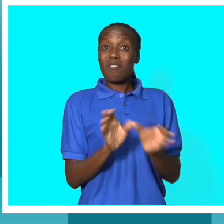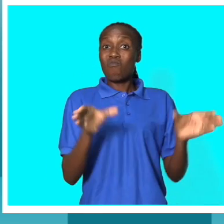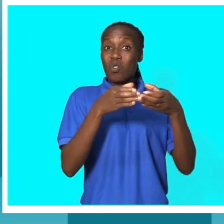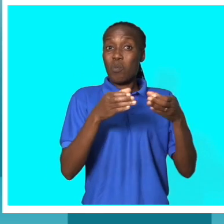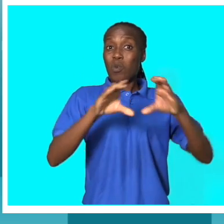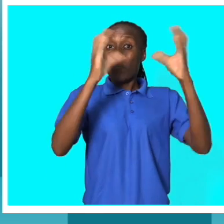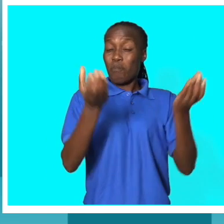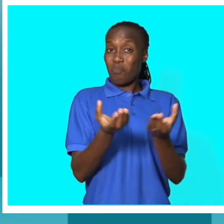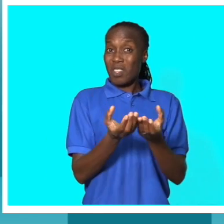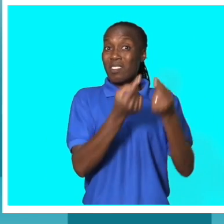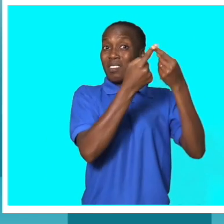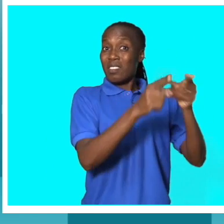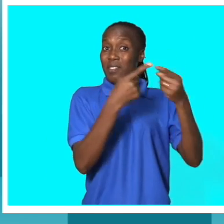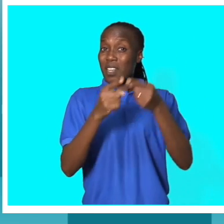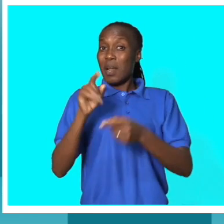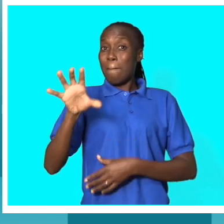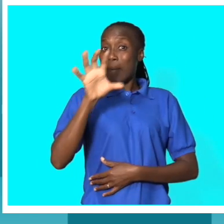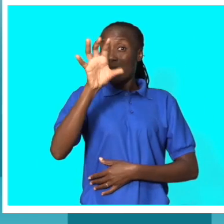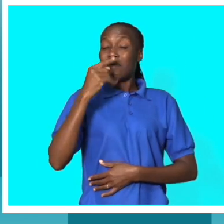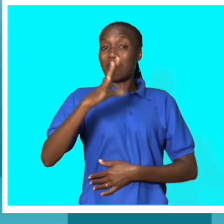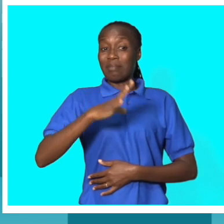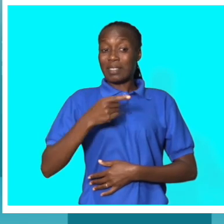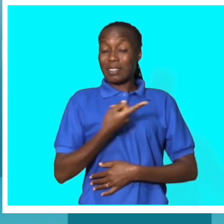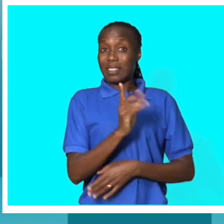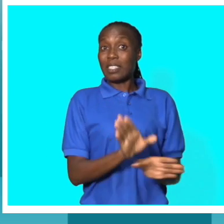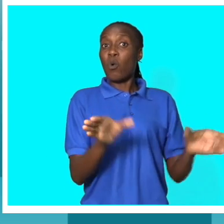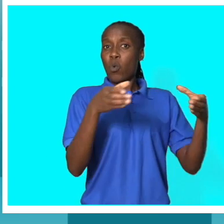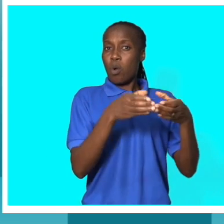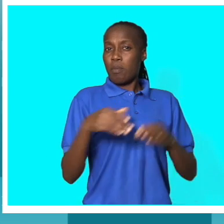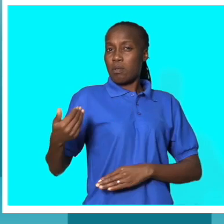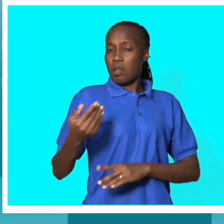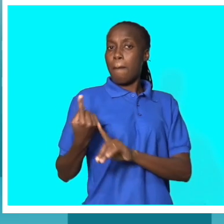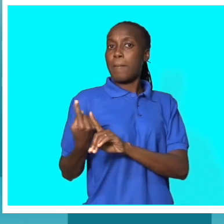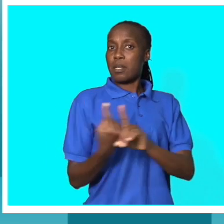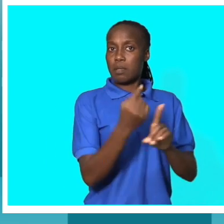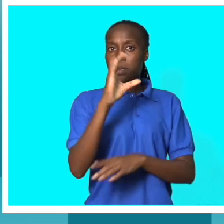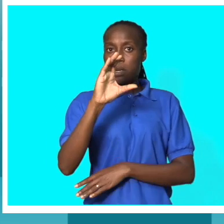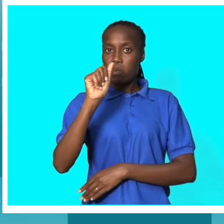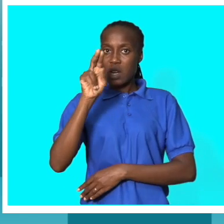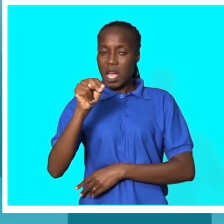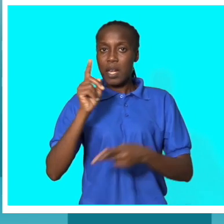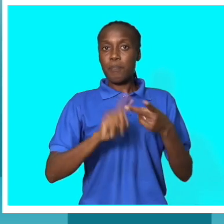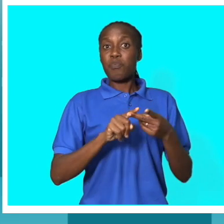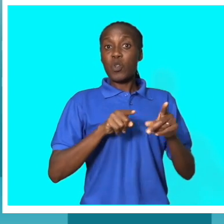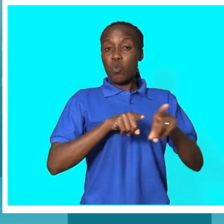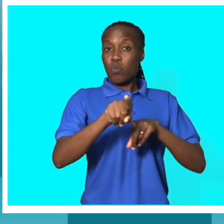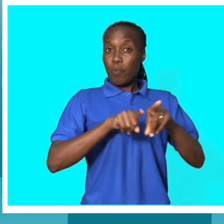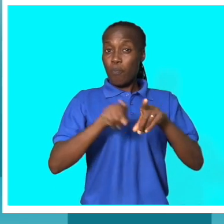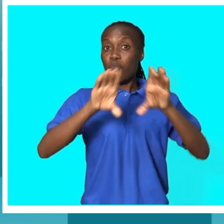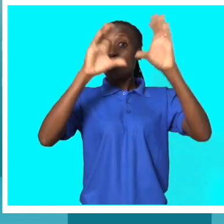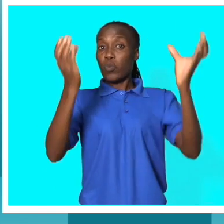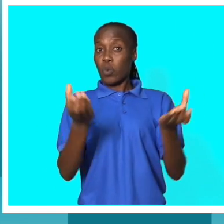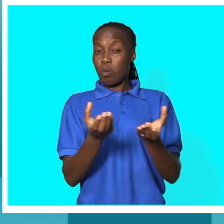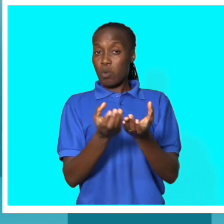São seleções que nos habituaram a marcar presença, quer em Canes, mas também em Campeonato do Mundo. Há uma narrativa que diz que essas seleções